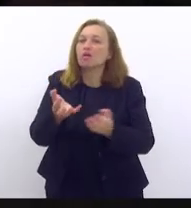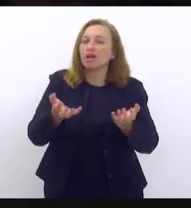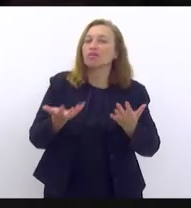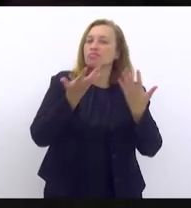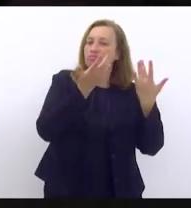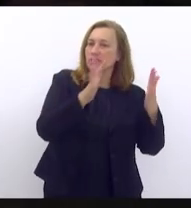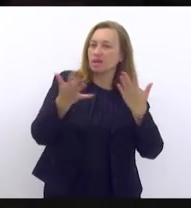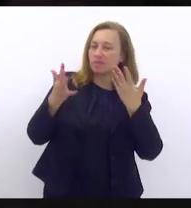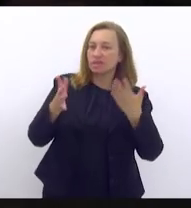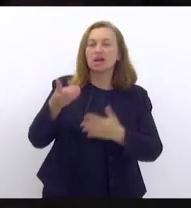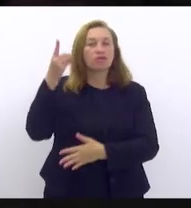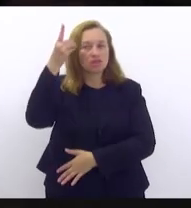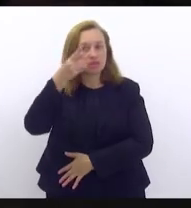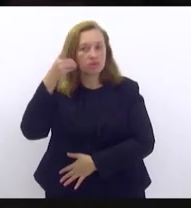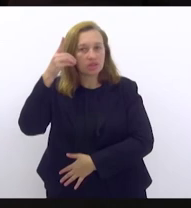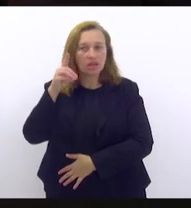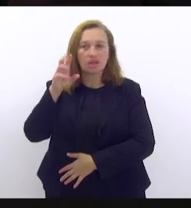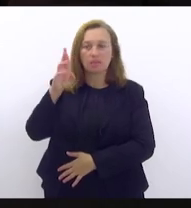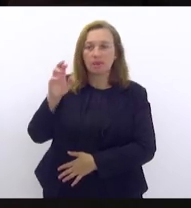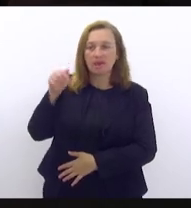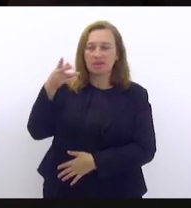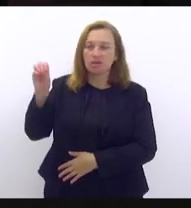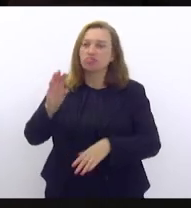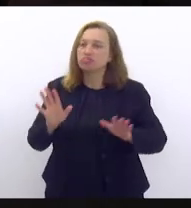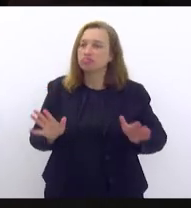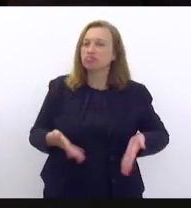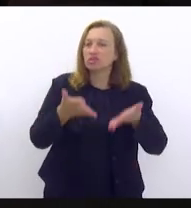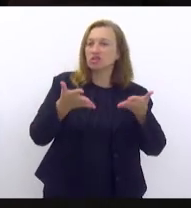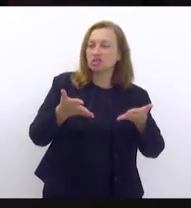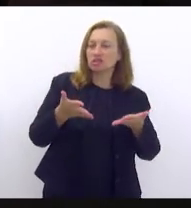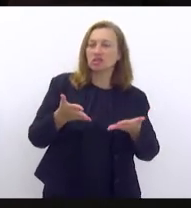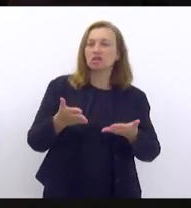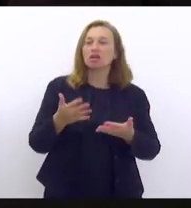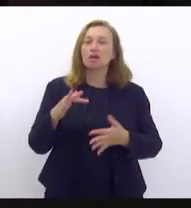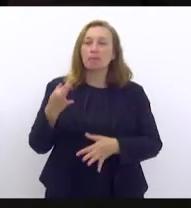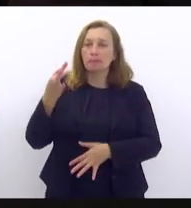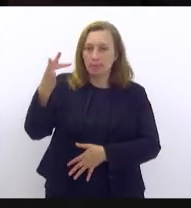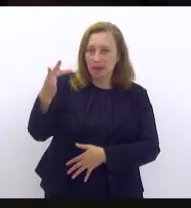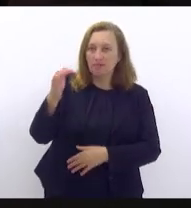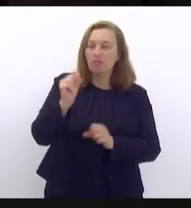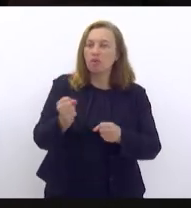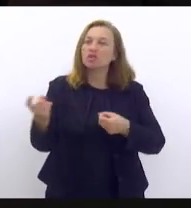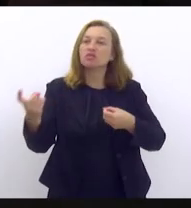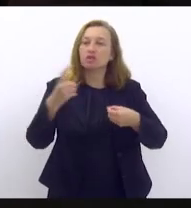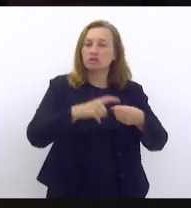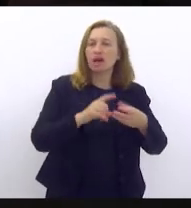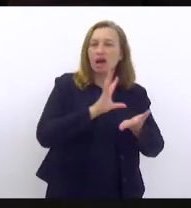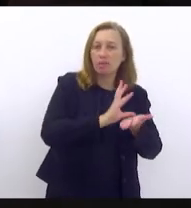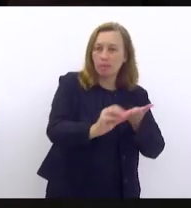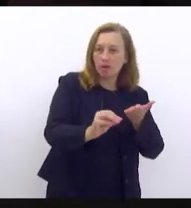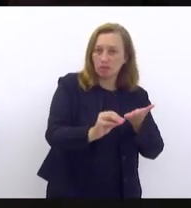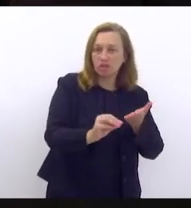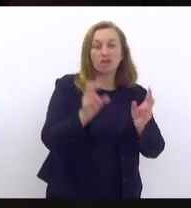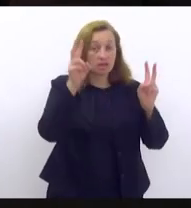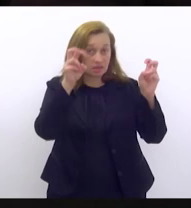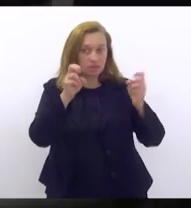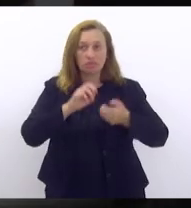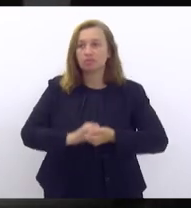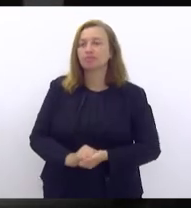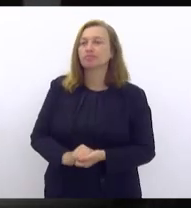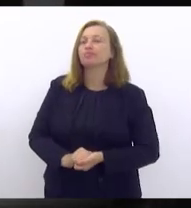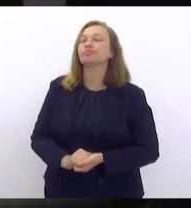deputado Brazão por essa iniciativa, e que o mais breve possível possa voltar à pauta essa questão.